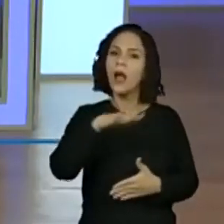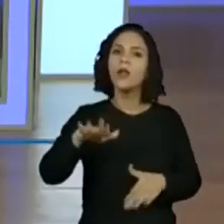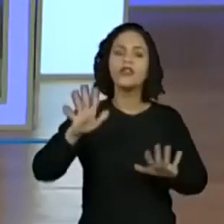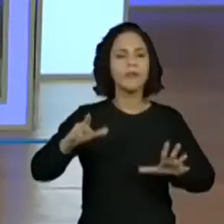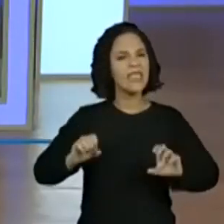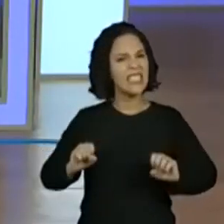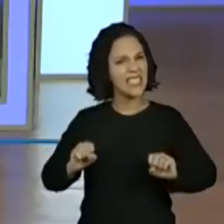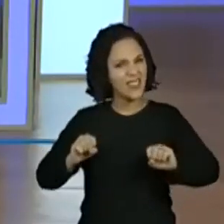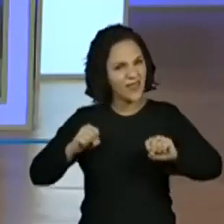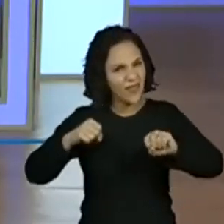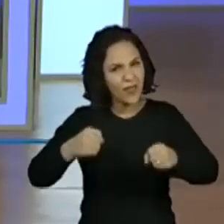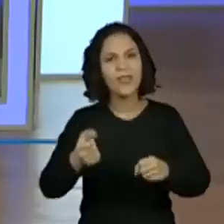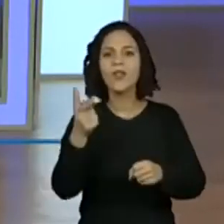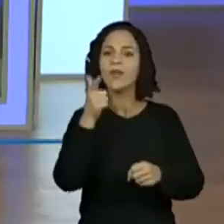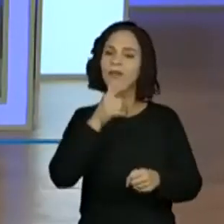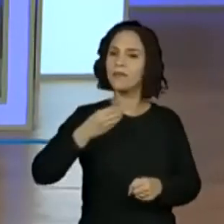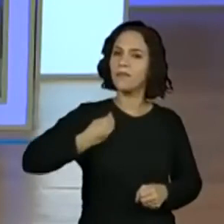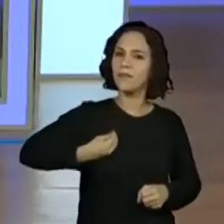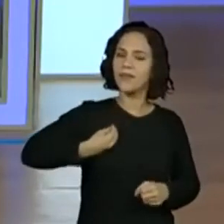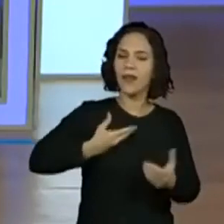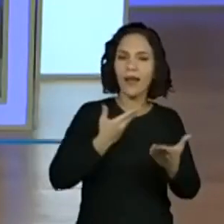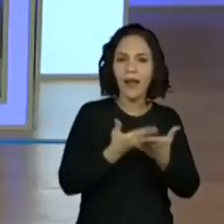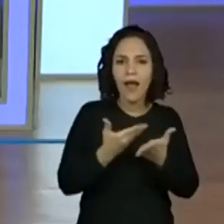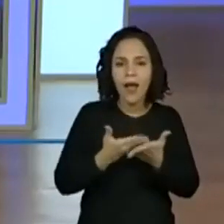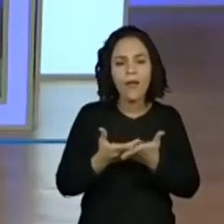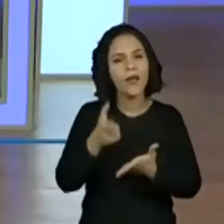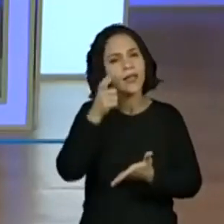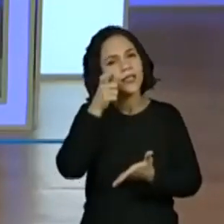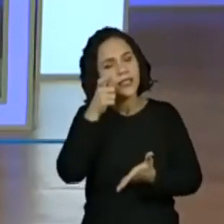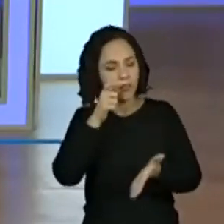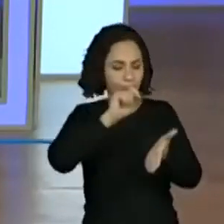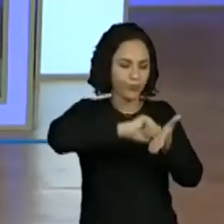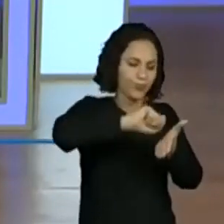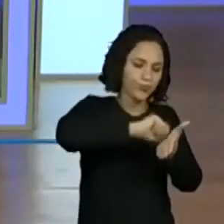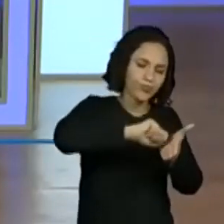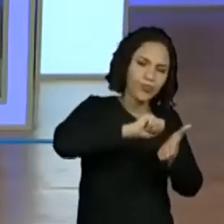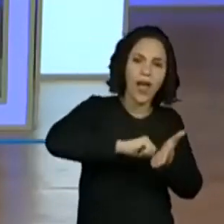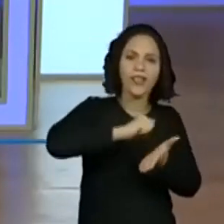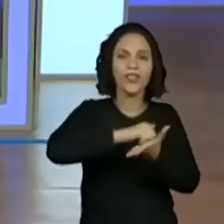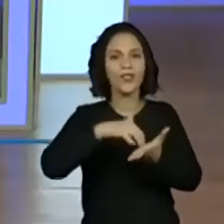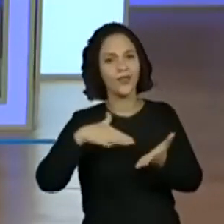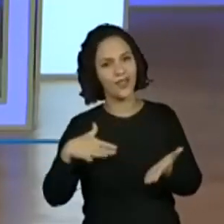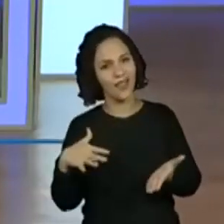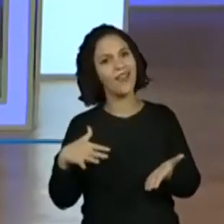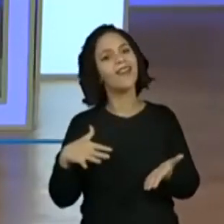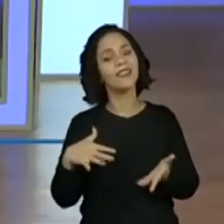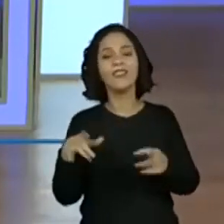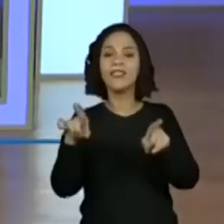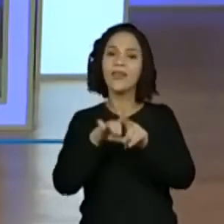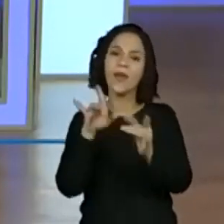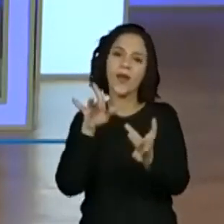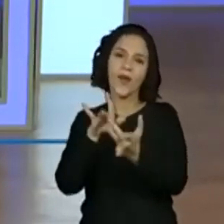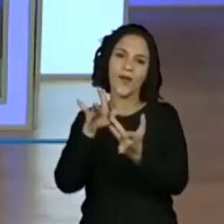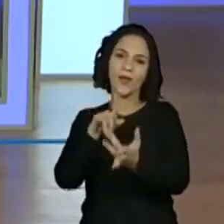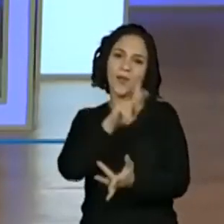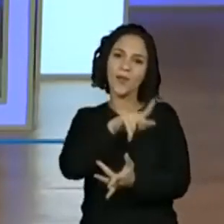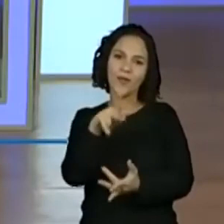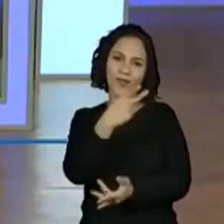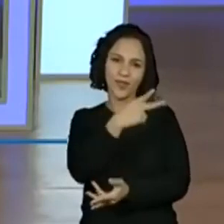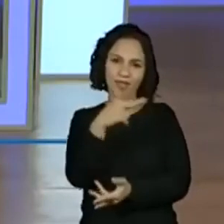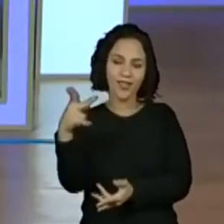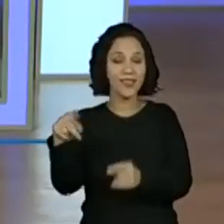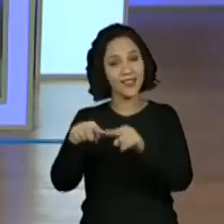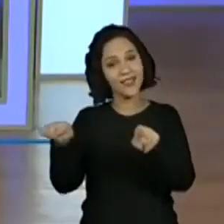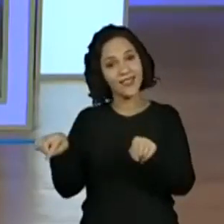se esforçaram para ainda estar presente aí nas aulas, fazendo os registros, fazendo as atividades e mantendo contato com seus professores